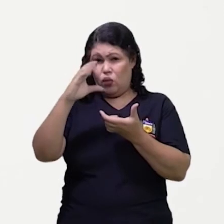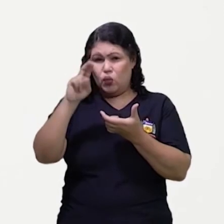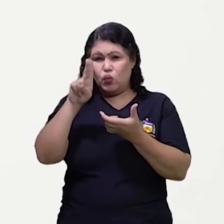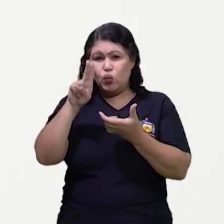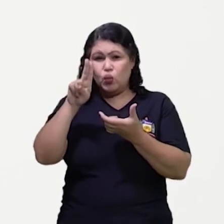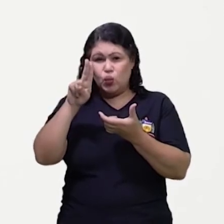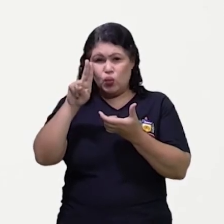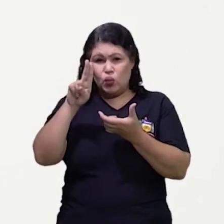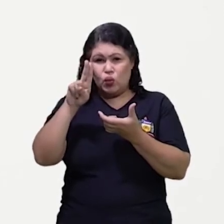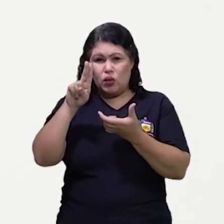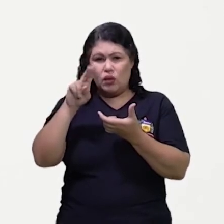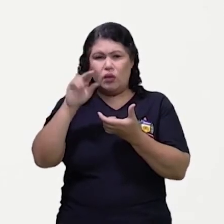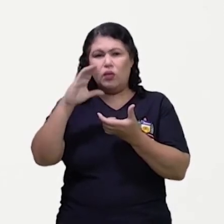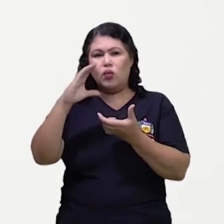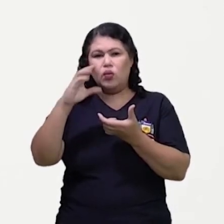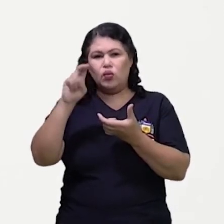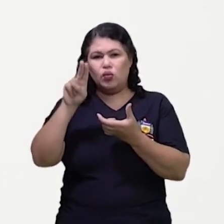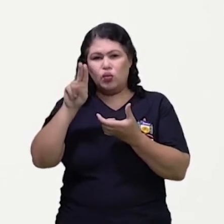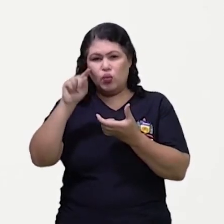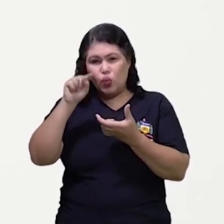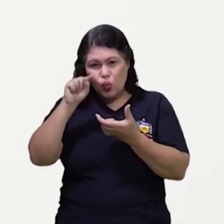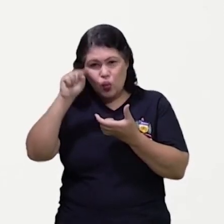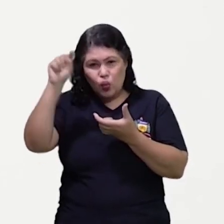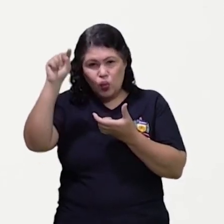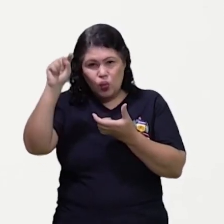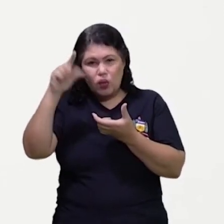açúcar? Ó, aí se eu fosse separar aqui, ó.